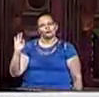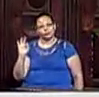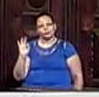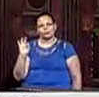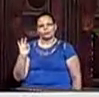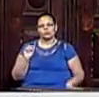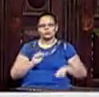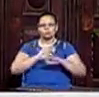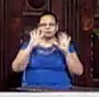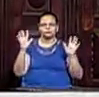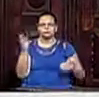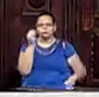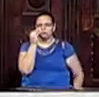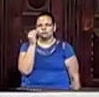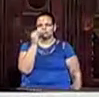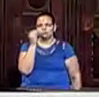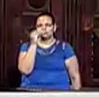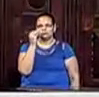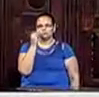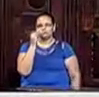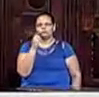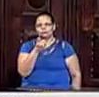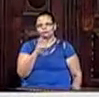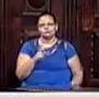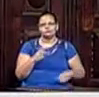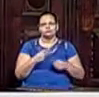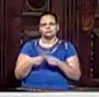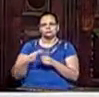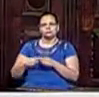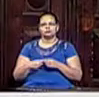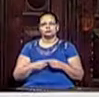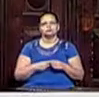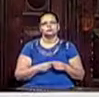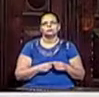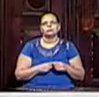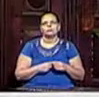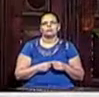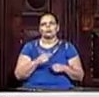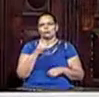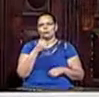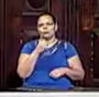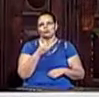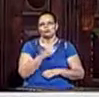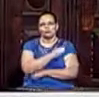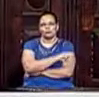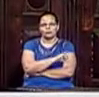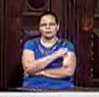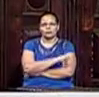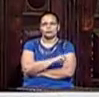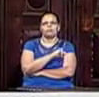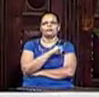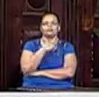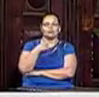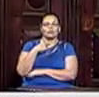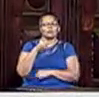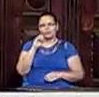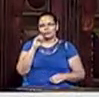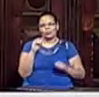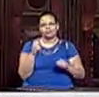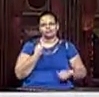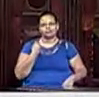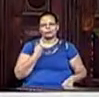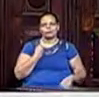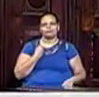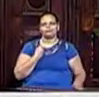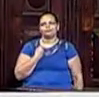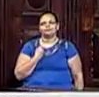da transparência. 15 municípios fluminenses tiveram nota zero, entre eles o município de Cabo Frio. O município de